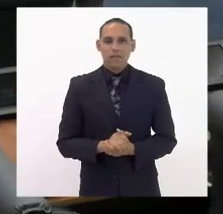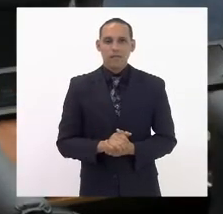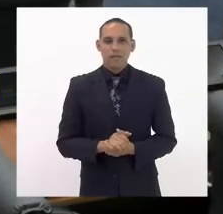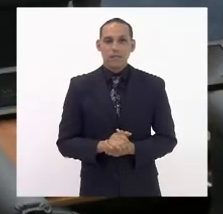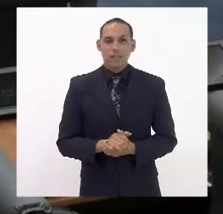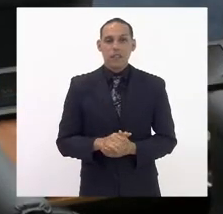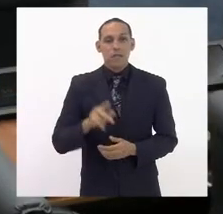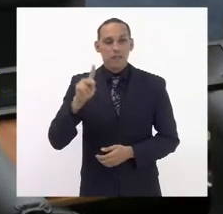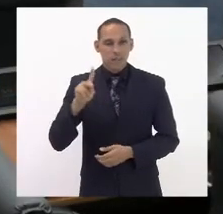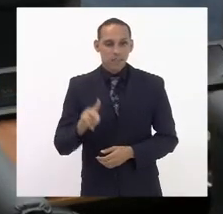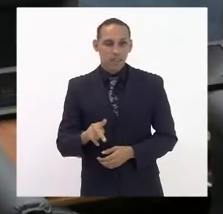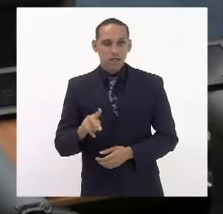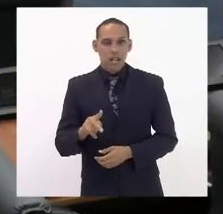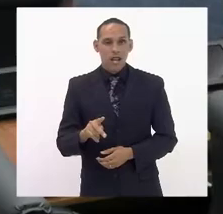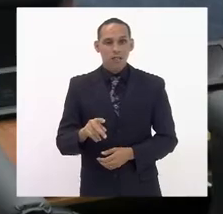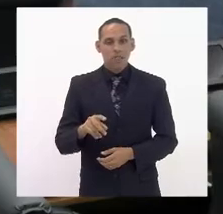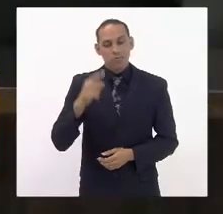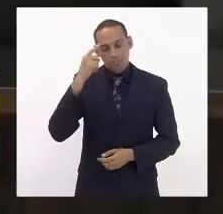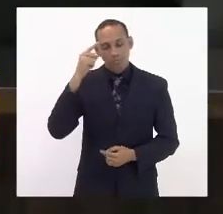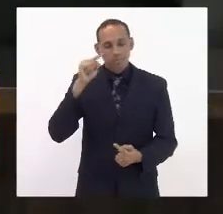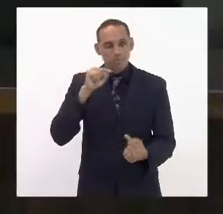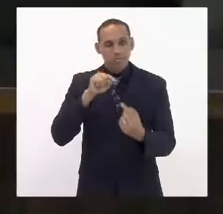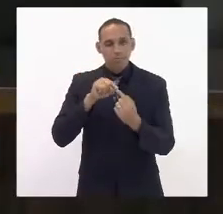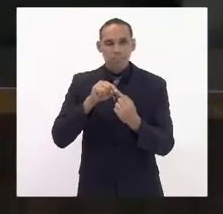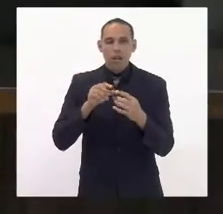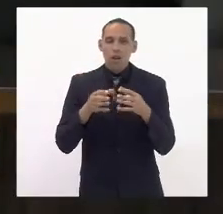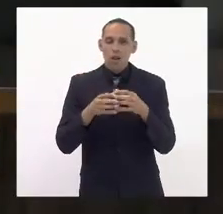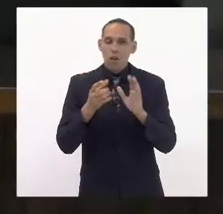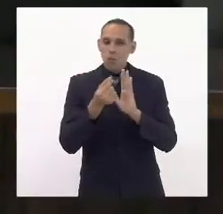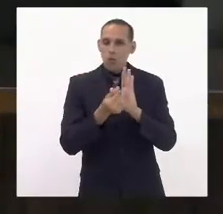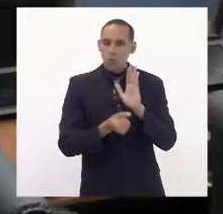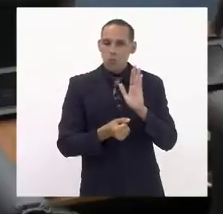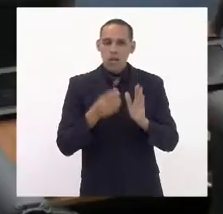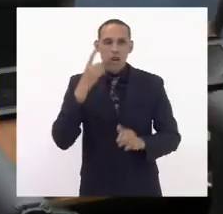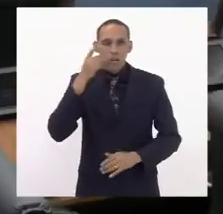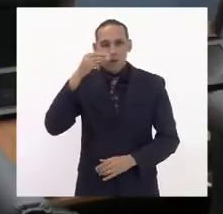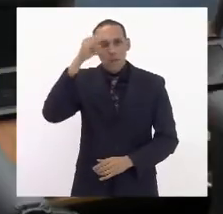Presente no mérito, parecer é favorável. Pela Comissão de Orçamento, deputado Márcio Pacheco.